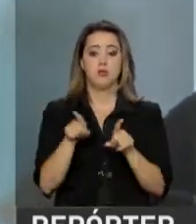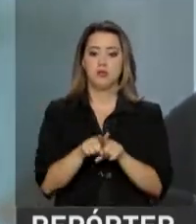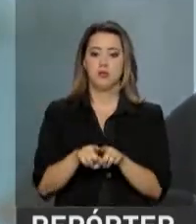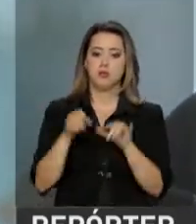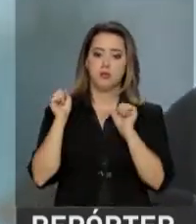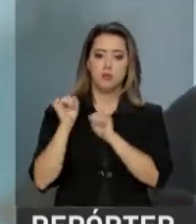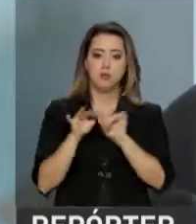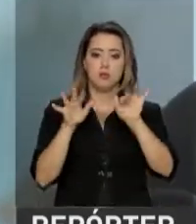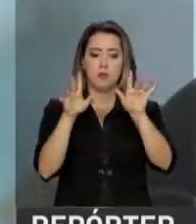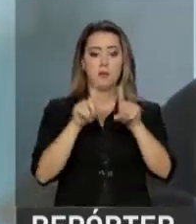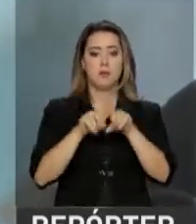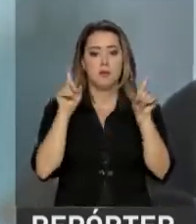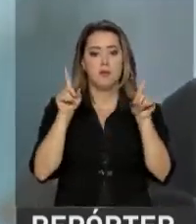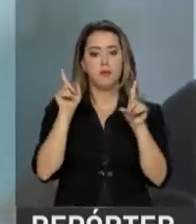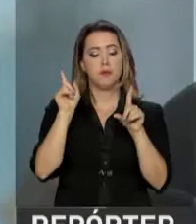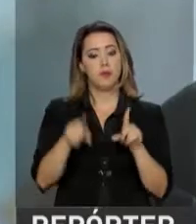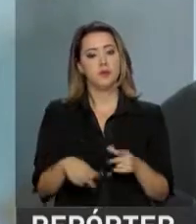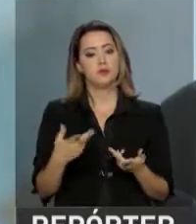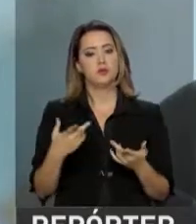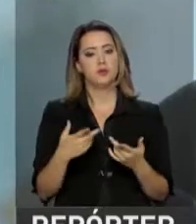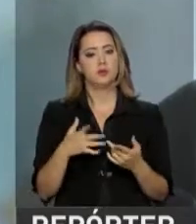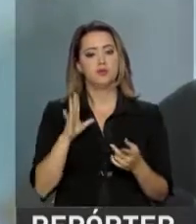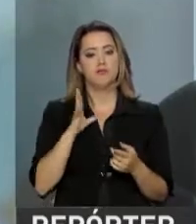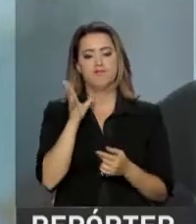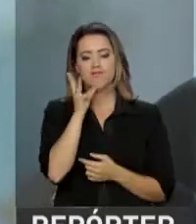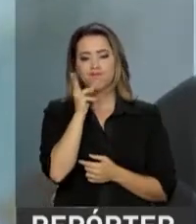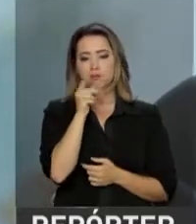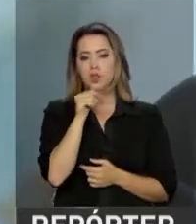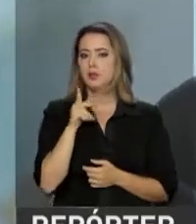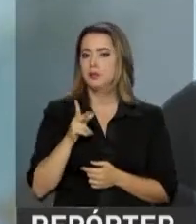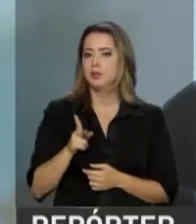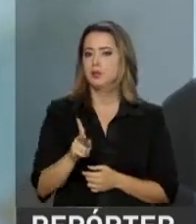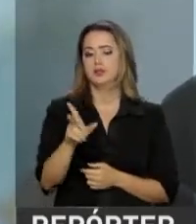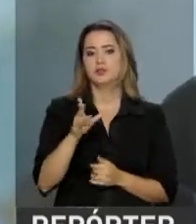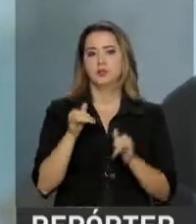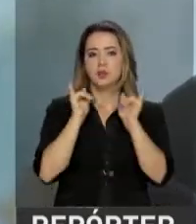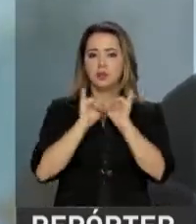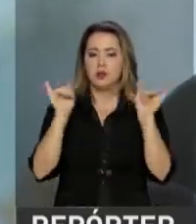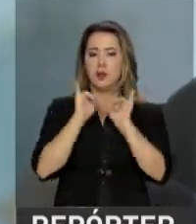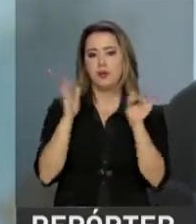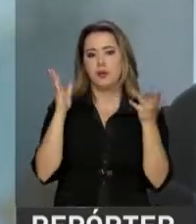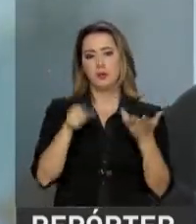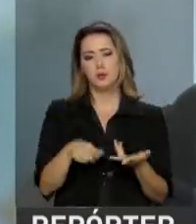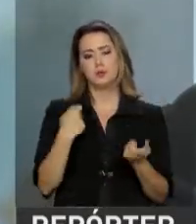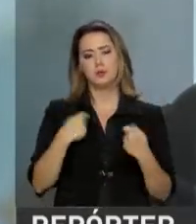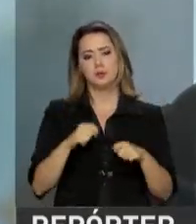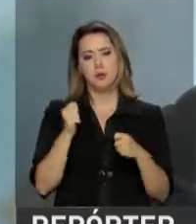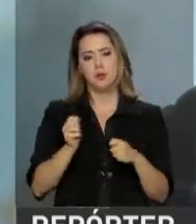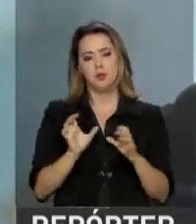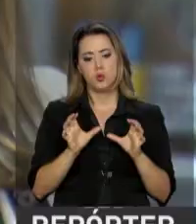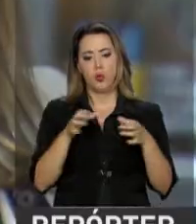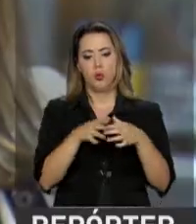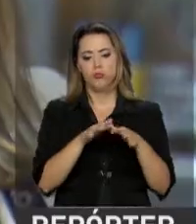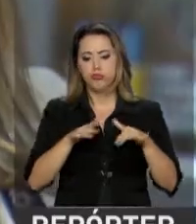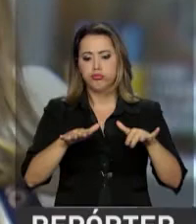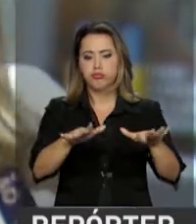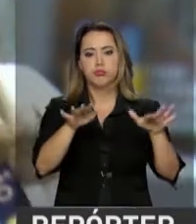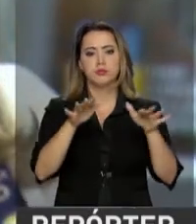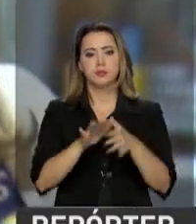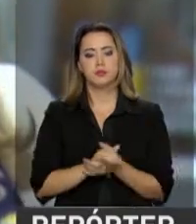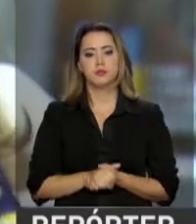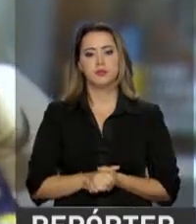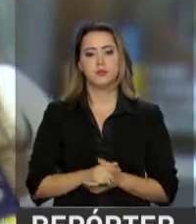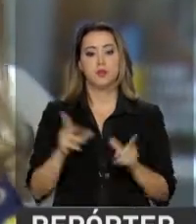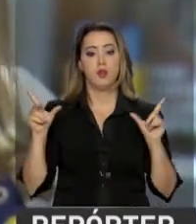abrangente mas demora bastante toda vez que a campanha é tem que atingir um público muito grande a redução